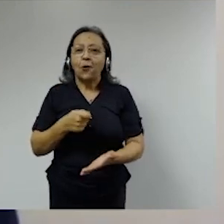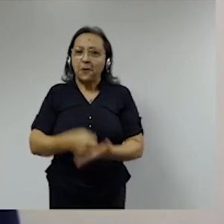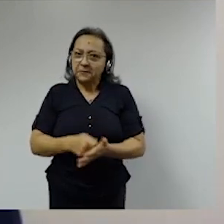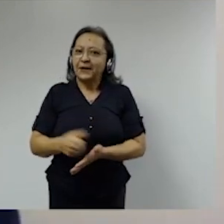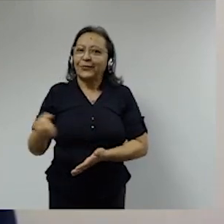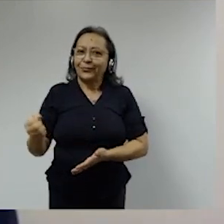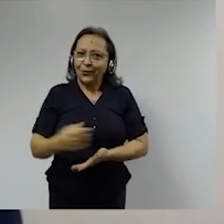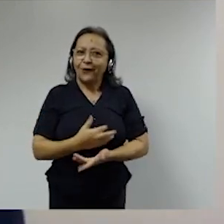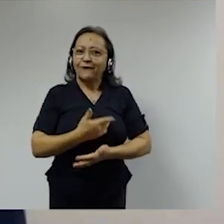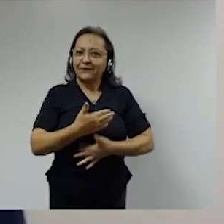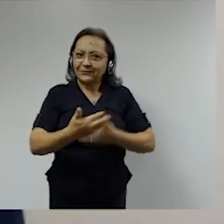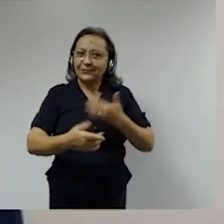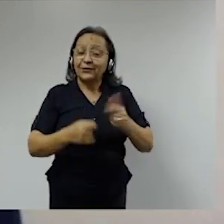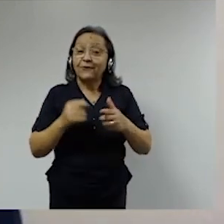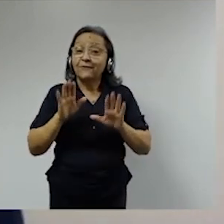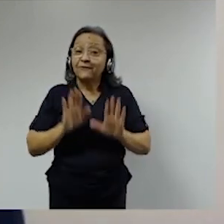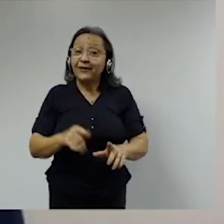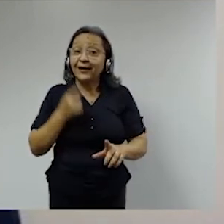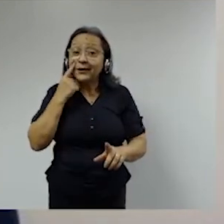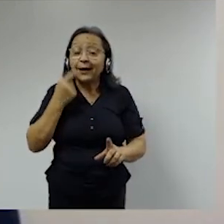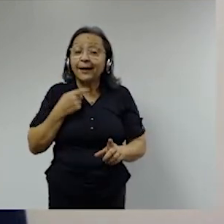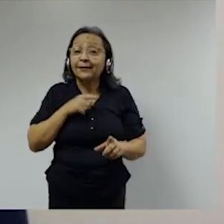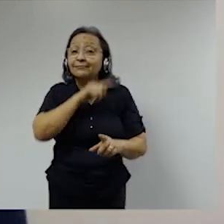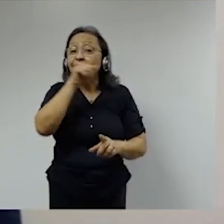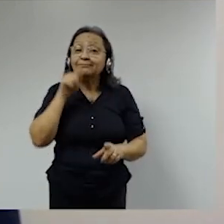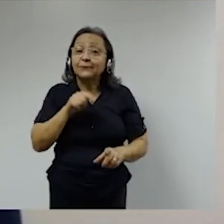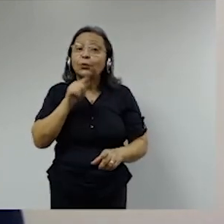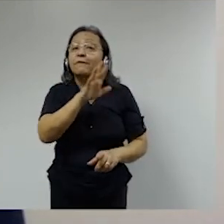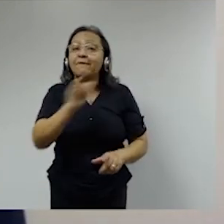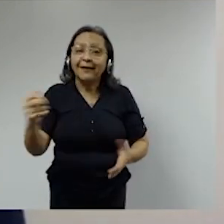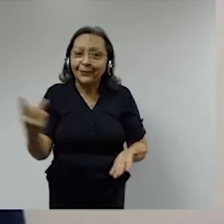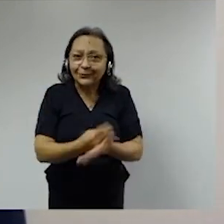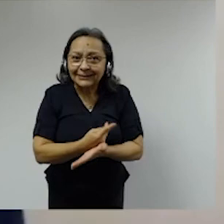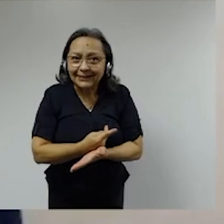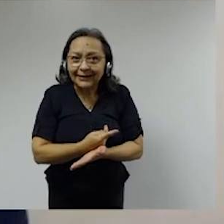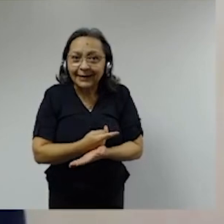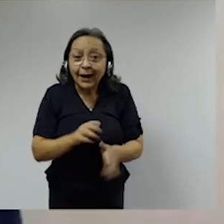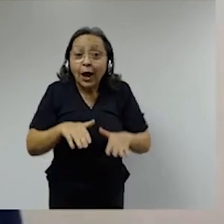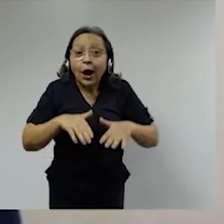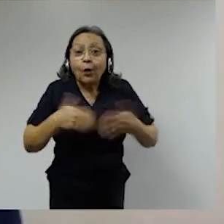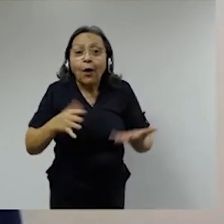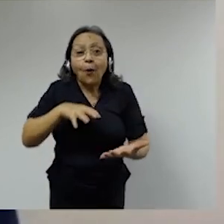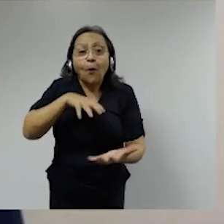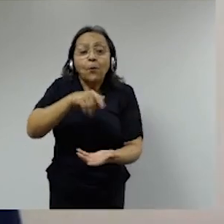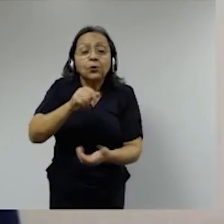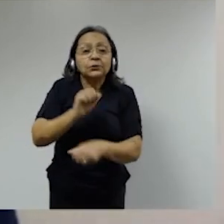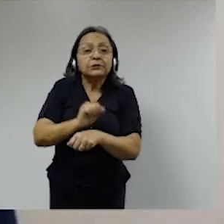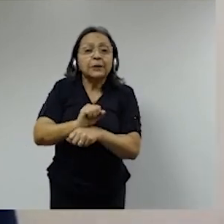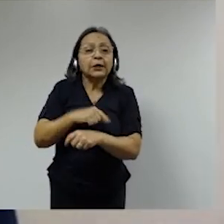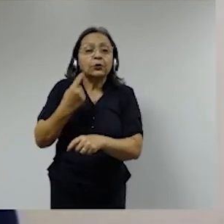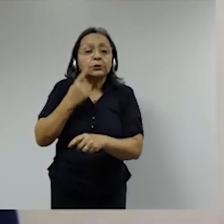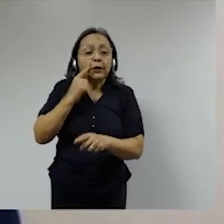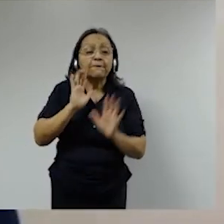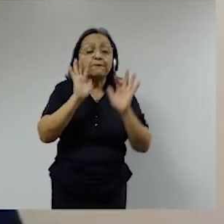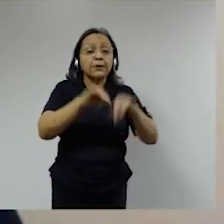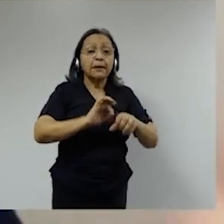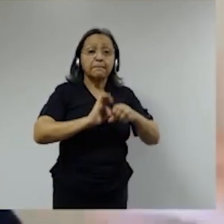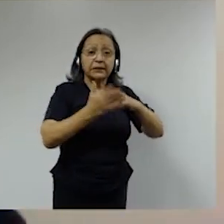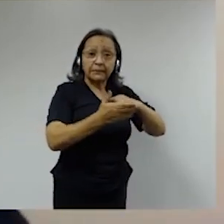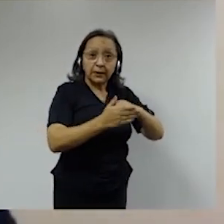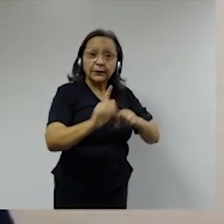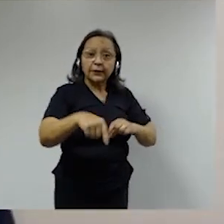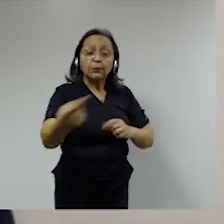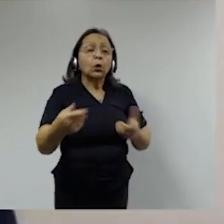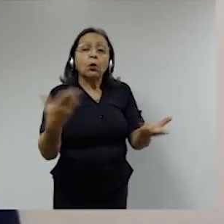abordagens. Fica, então, a provocação. O que vai acontecer? Qual mundo nos aguarda no pós-pandemia? No que diz respeito